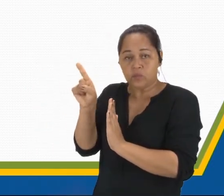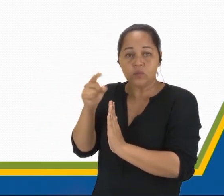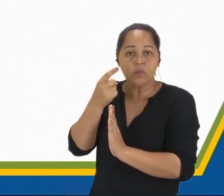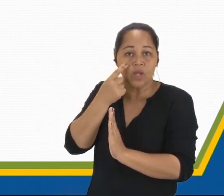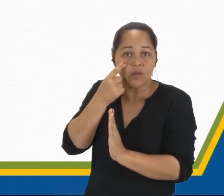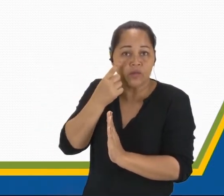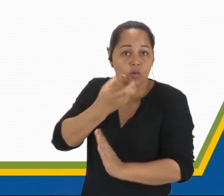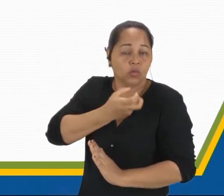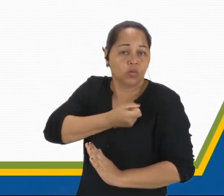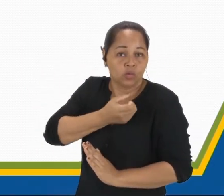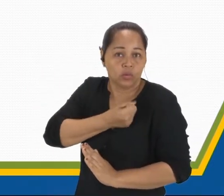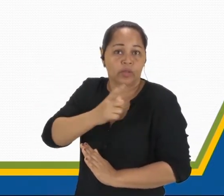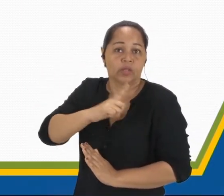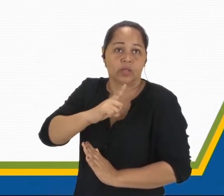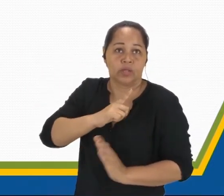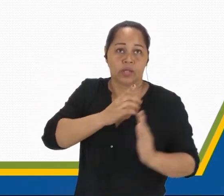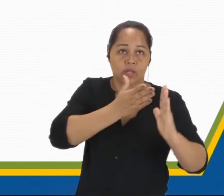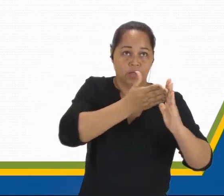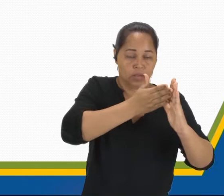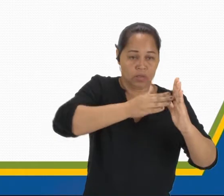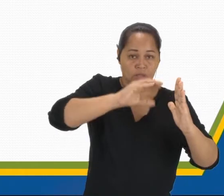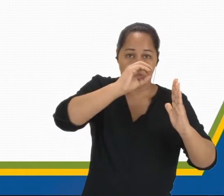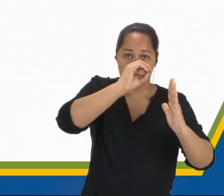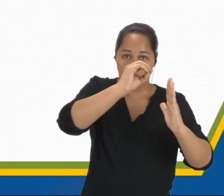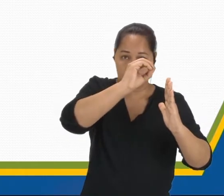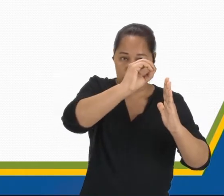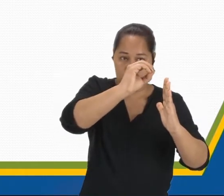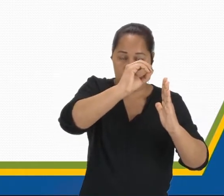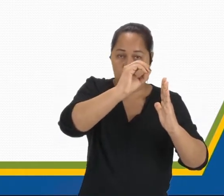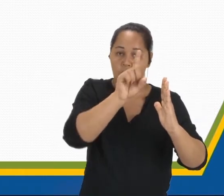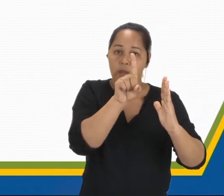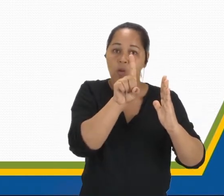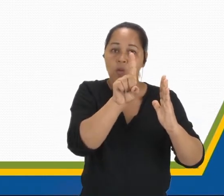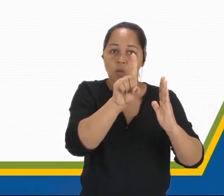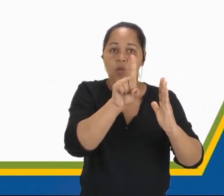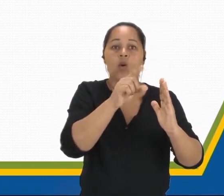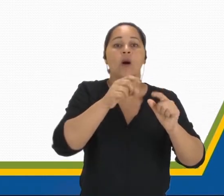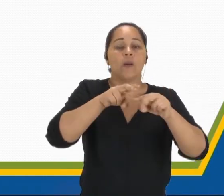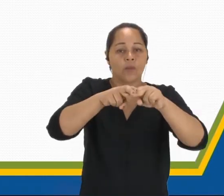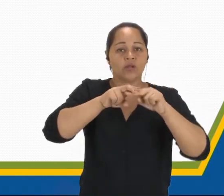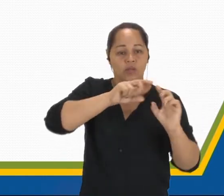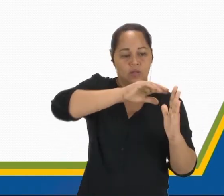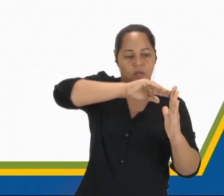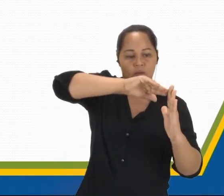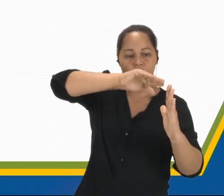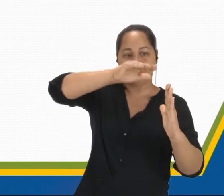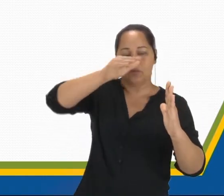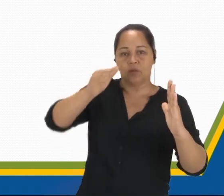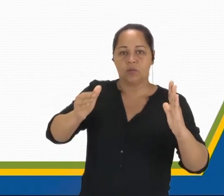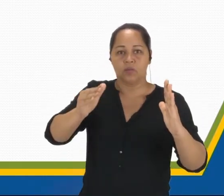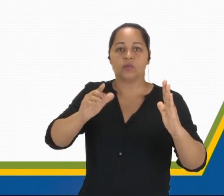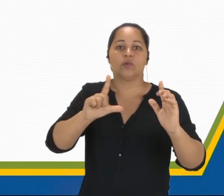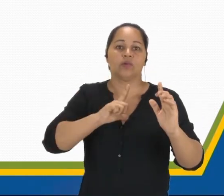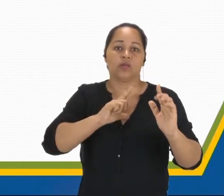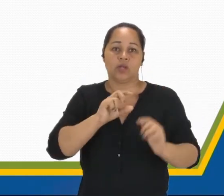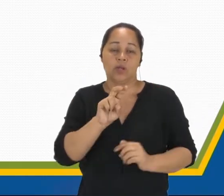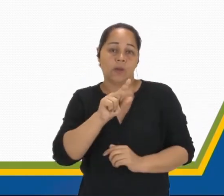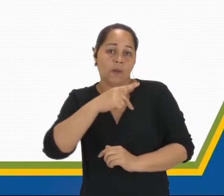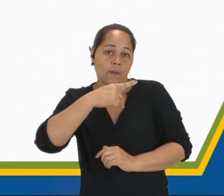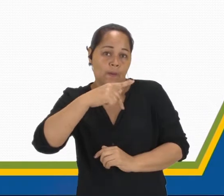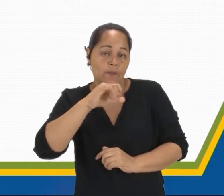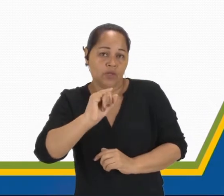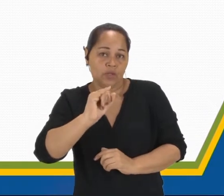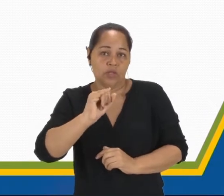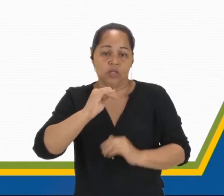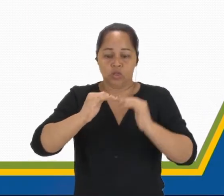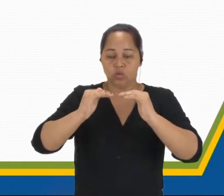aqui, eu vou ter uma imagem. De 0 é 1, por isso que aqui o gráfico está aqui em cima. Quando é π sobre 2, vai dar 0, então marca em